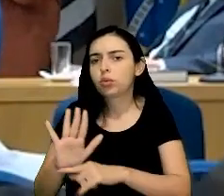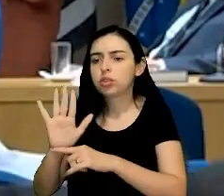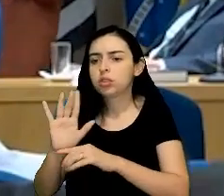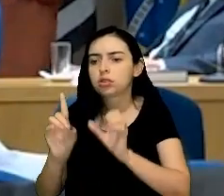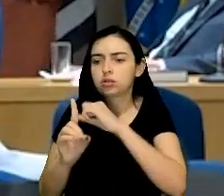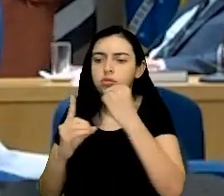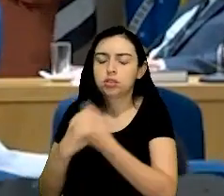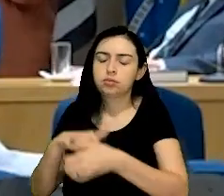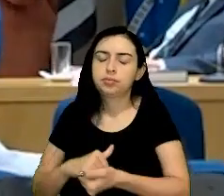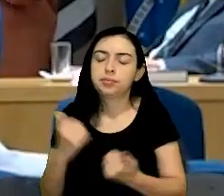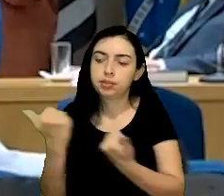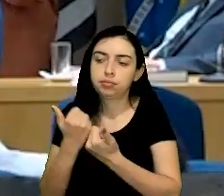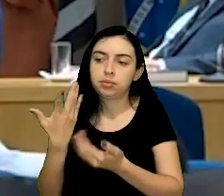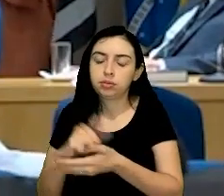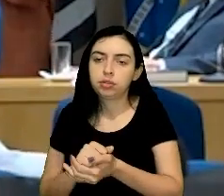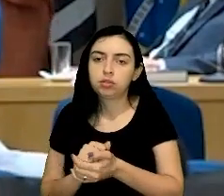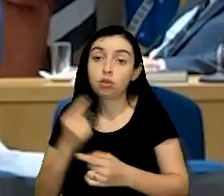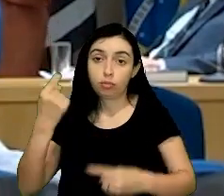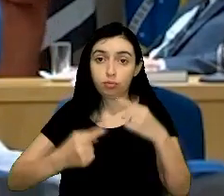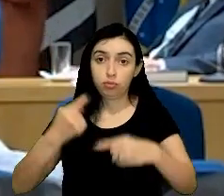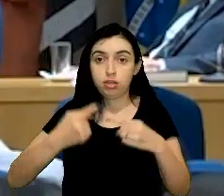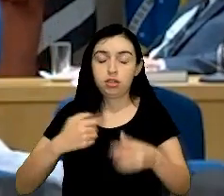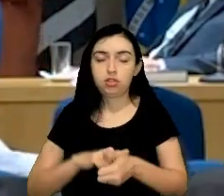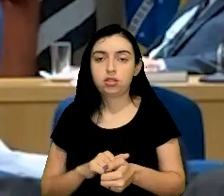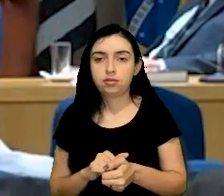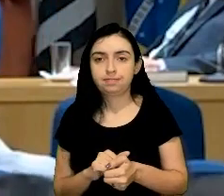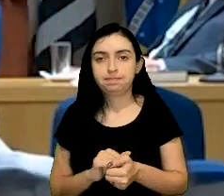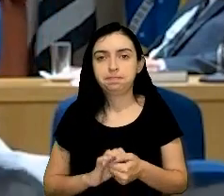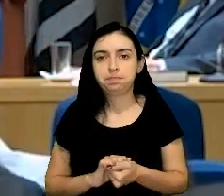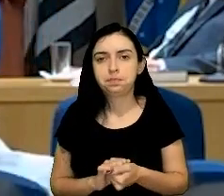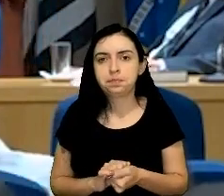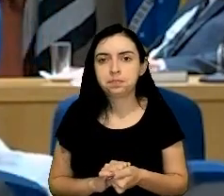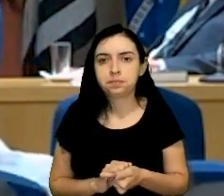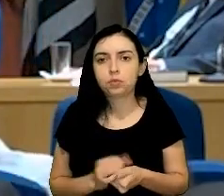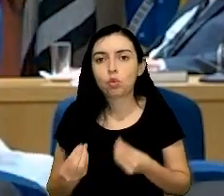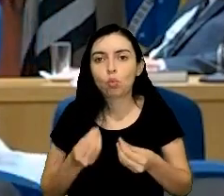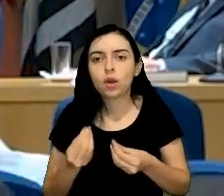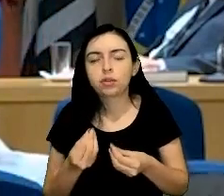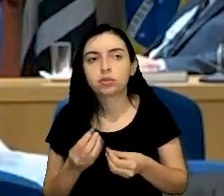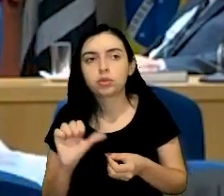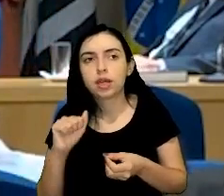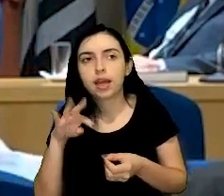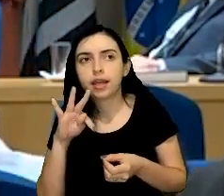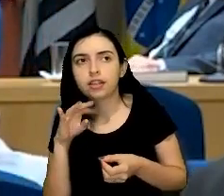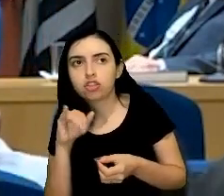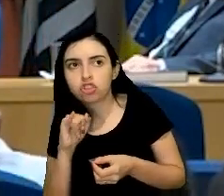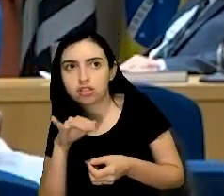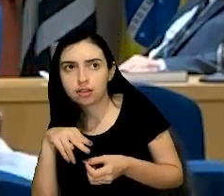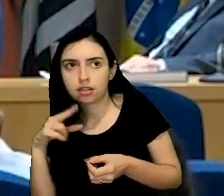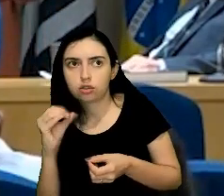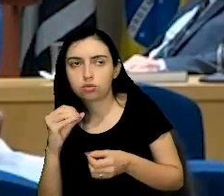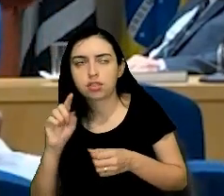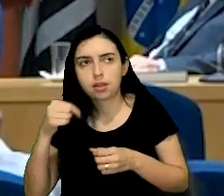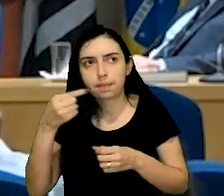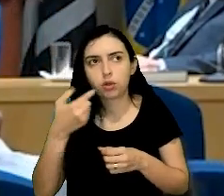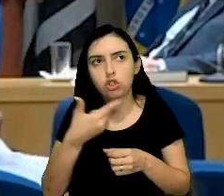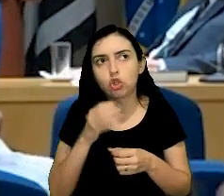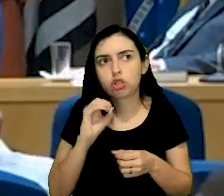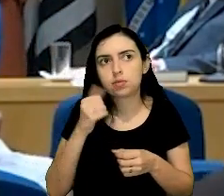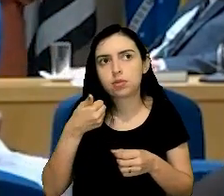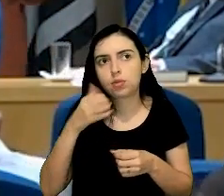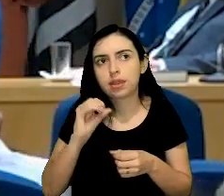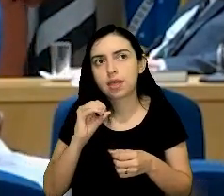Como política. Então, quando os haitianos começaram a chegar depois de 2010, a sociedade brasileira estava